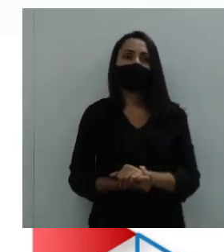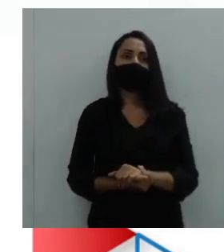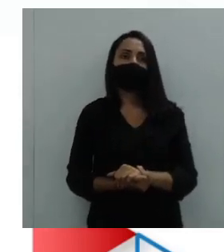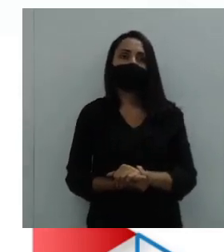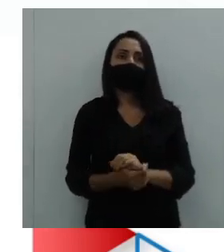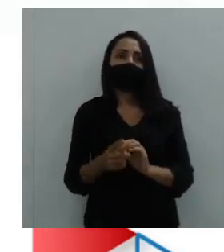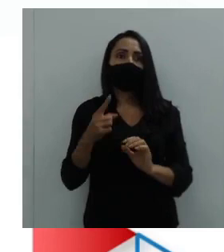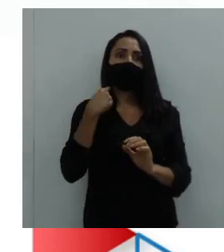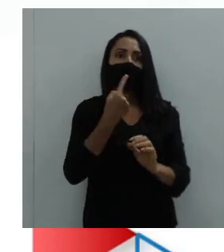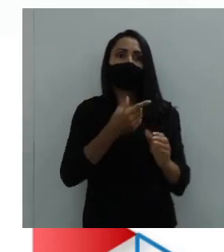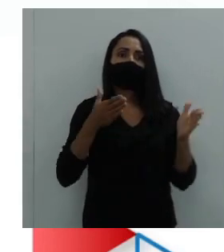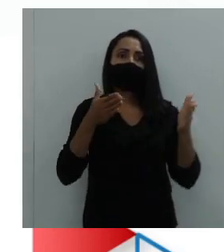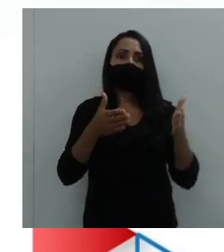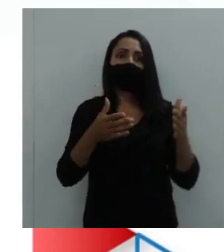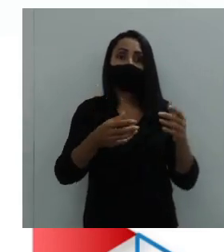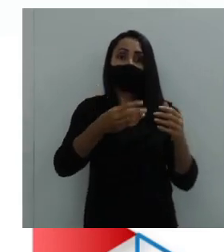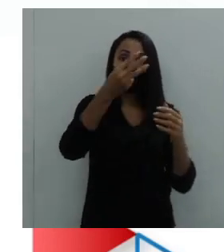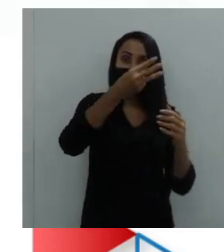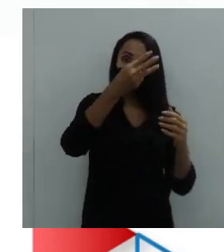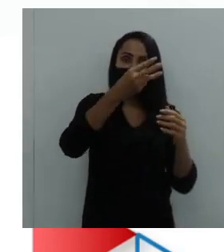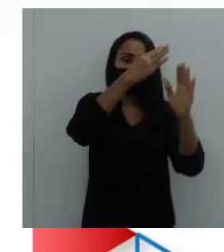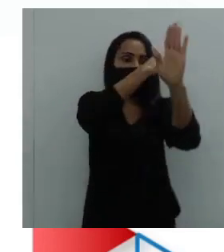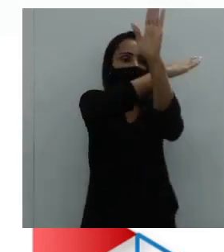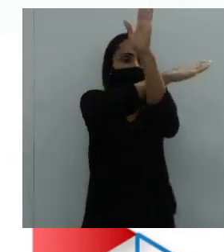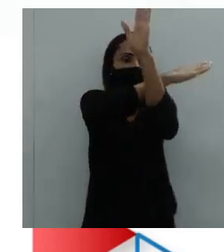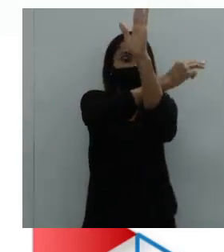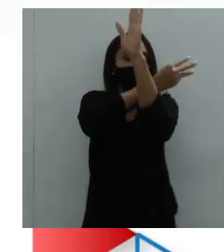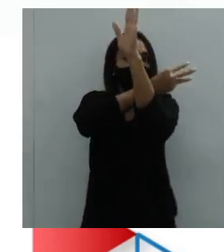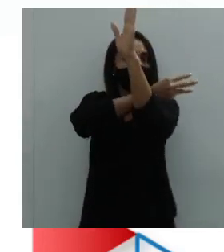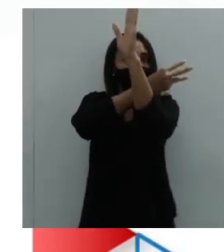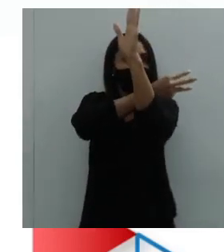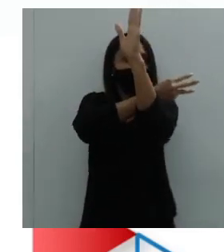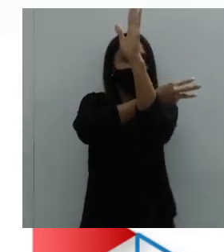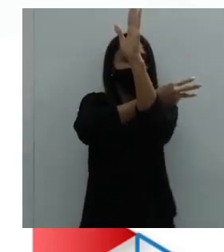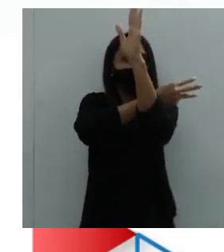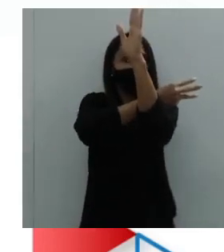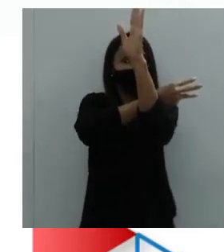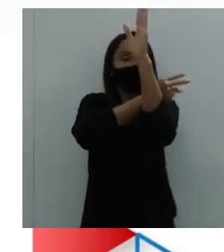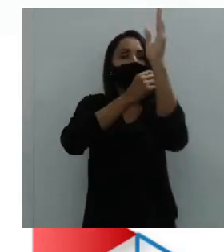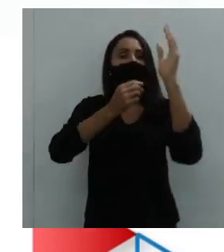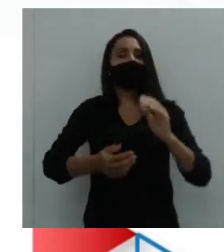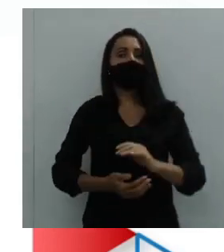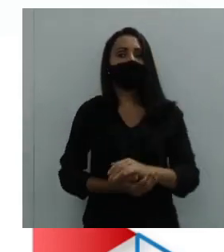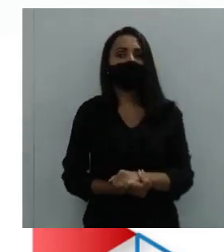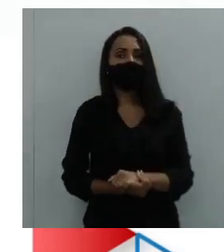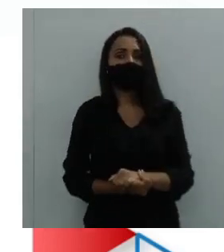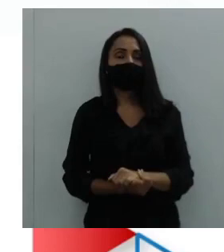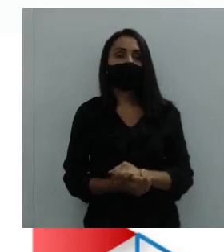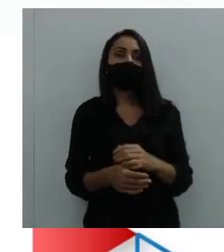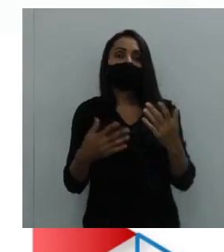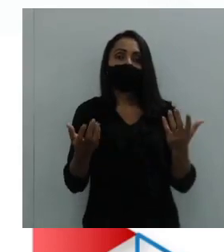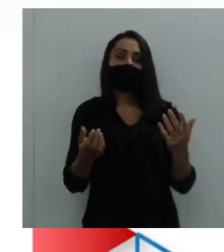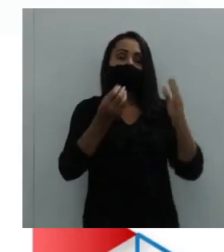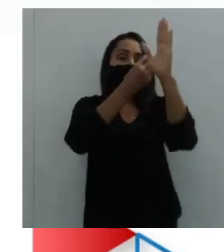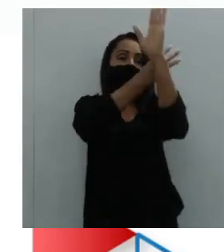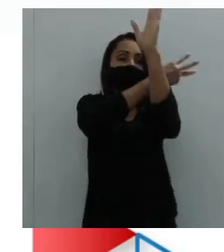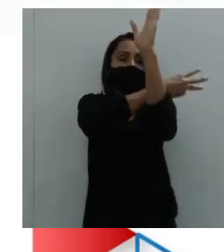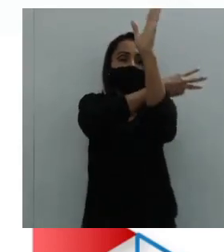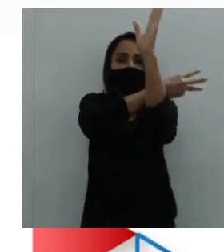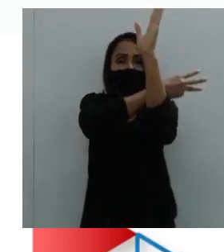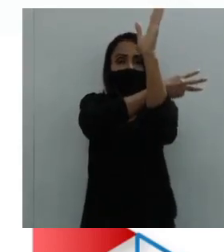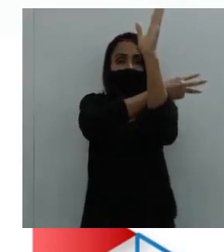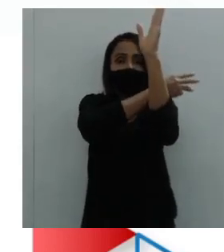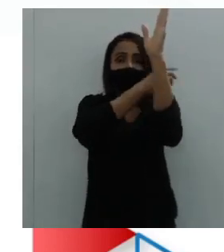nosso foco é o terceiro quadrante. Essa figura tem que ir para o terceiro quadrante. Então, se no terceiro quadrante tanto